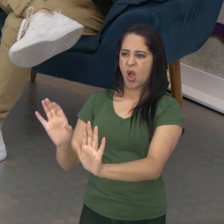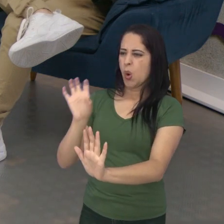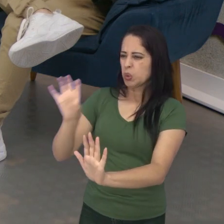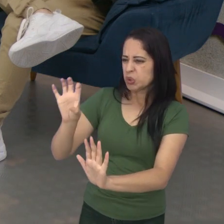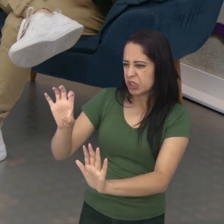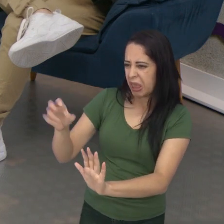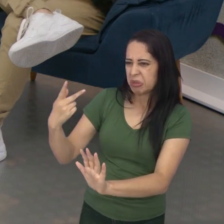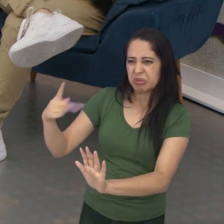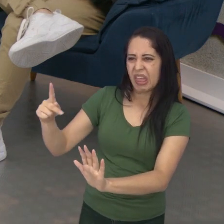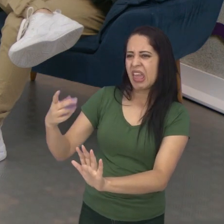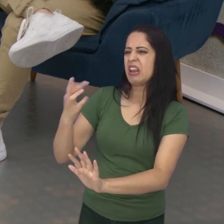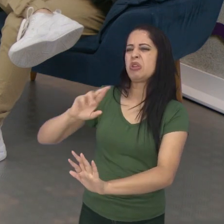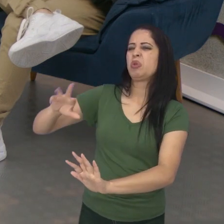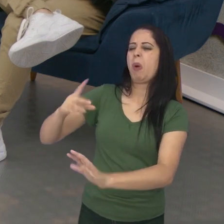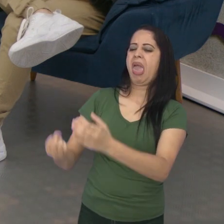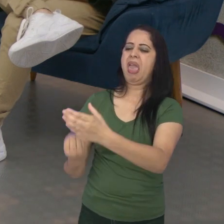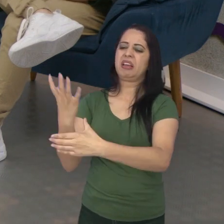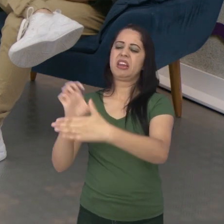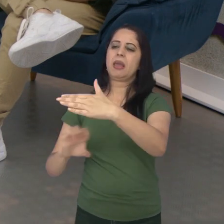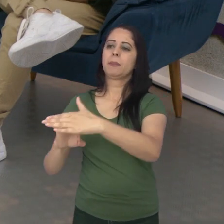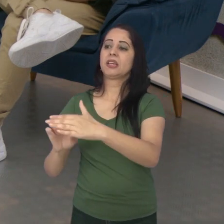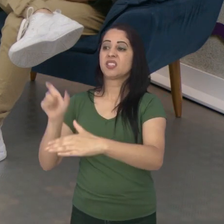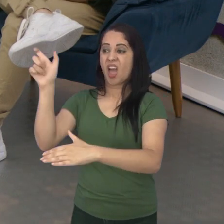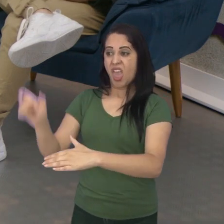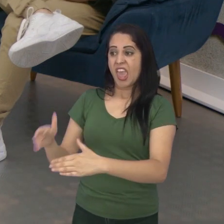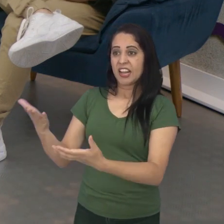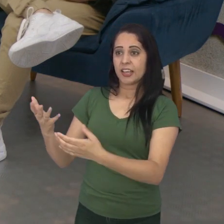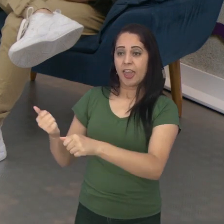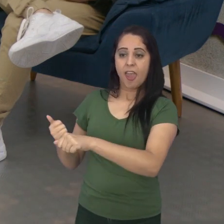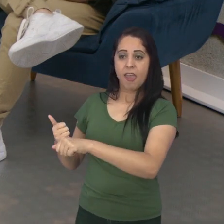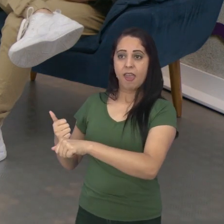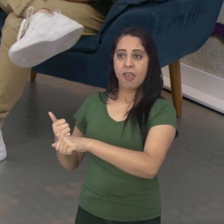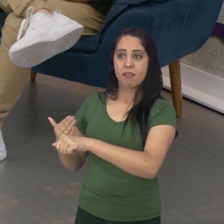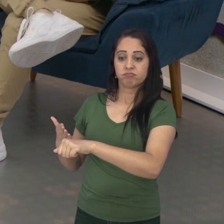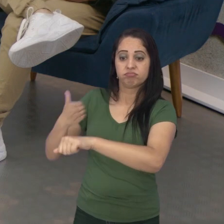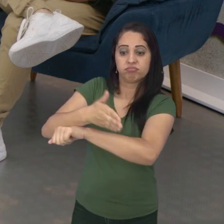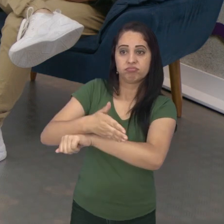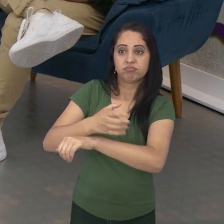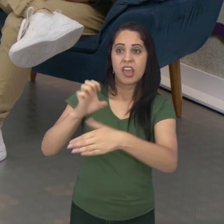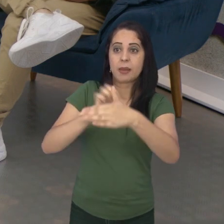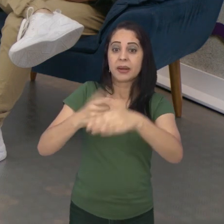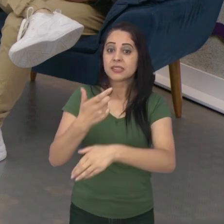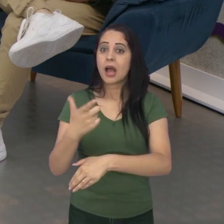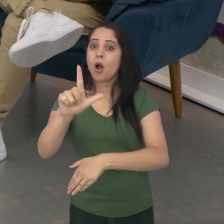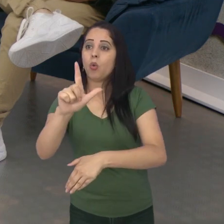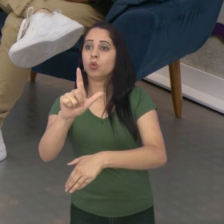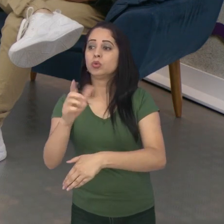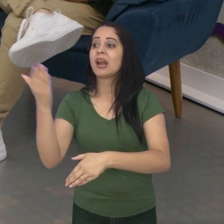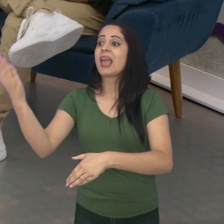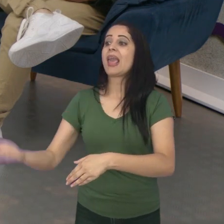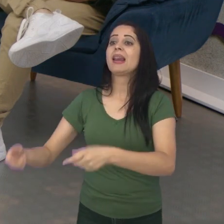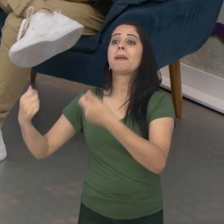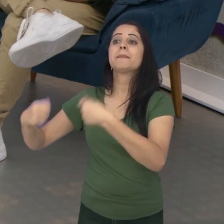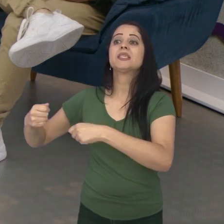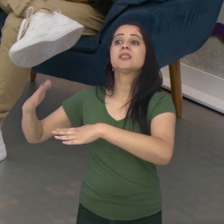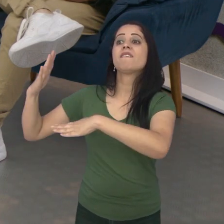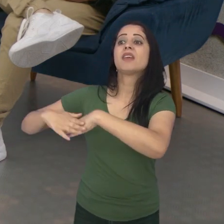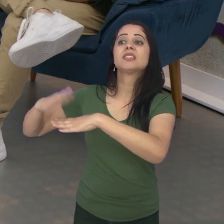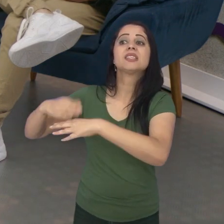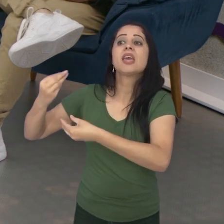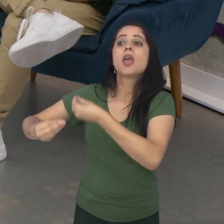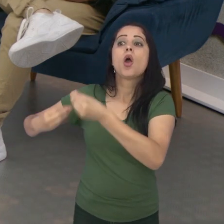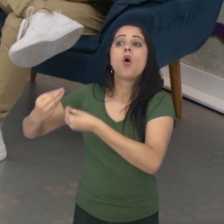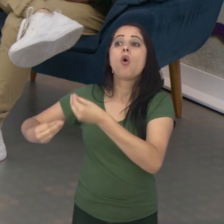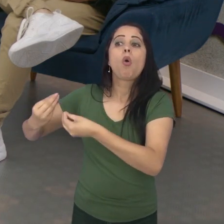minha empresa, né? Eu quero mesmo entrar em alguma empresa. O que é interessante ele fazer para